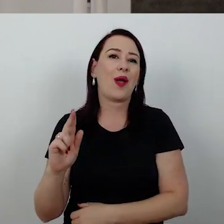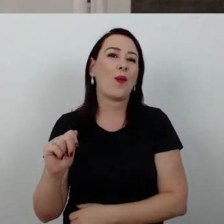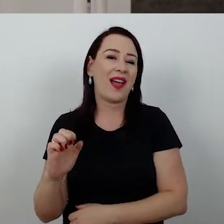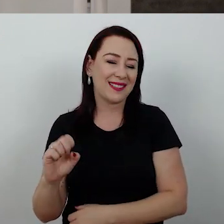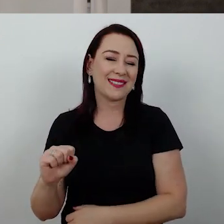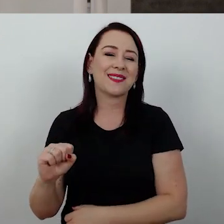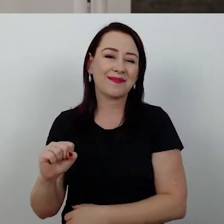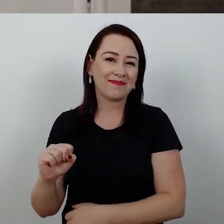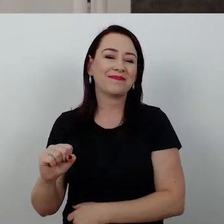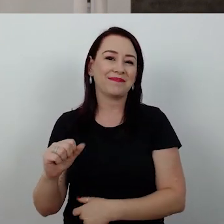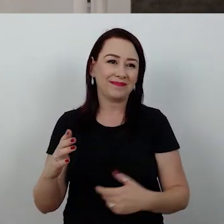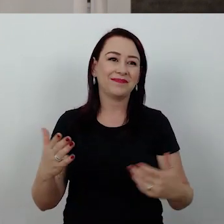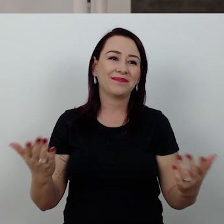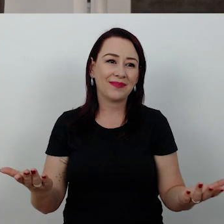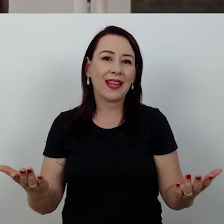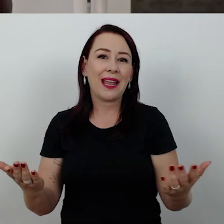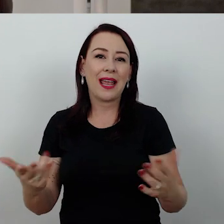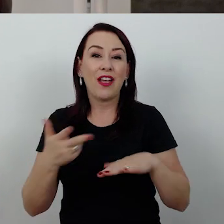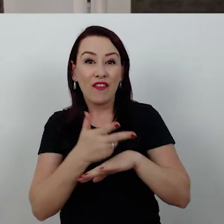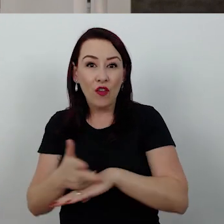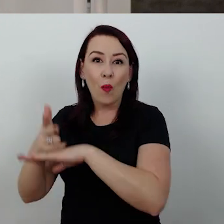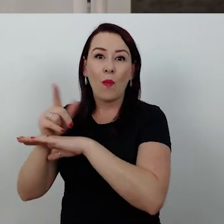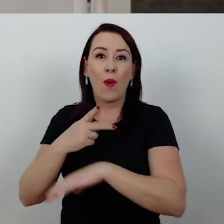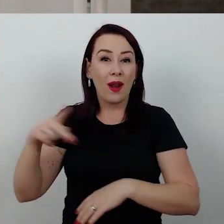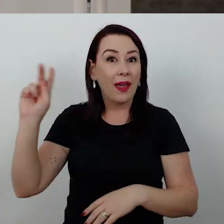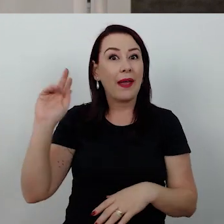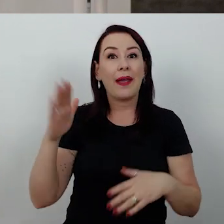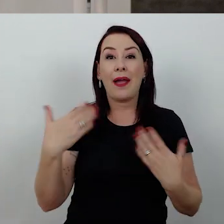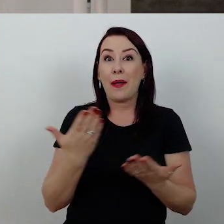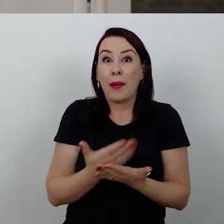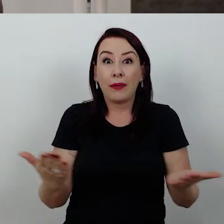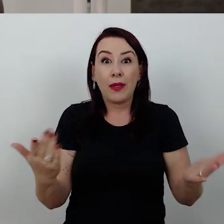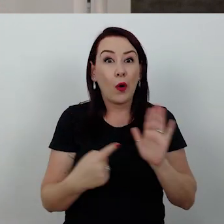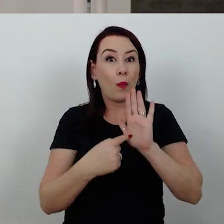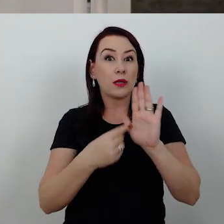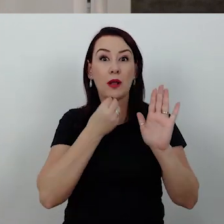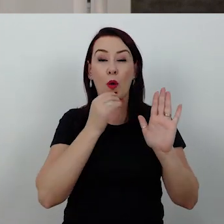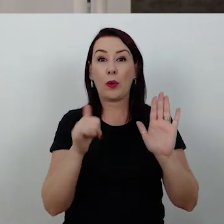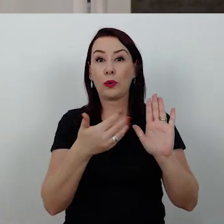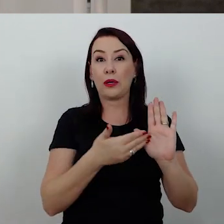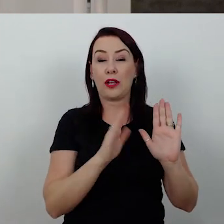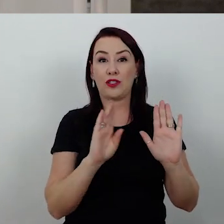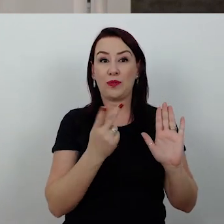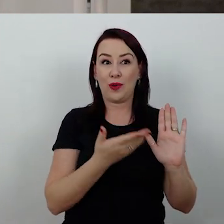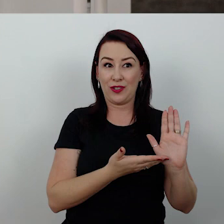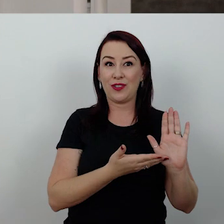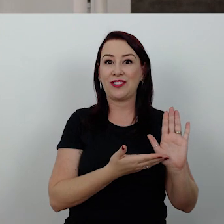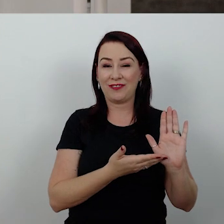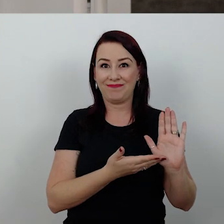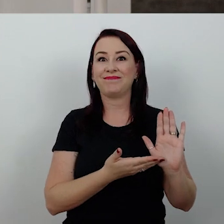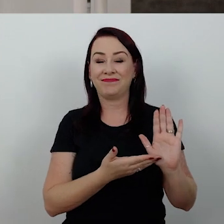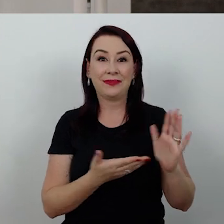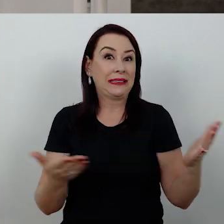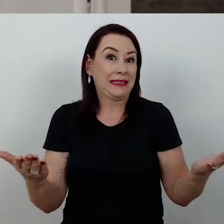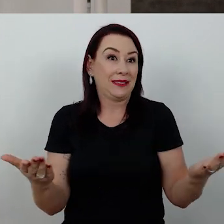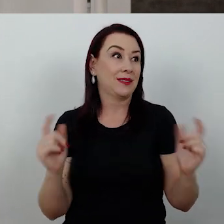Então, ele foi com esse filme para Cataguases, a gente perde essa produção, uma produção importante, e aí ele foi